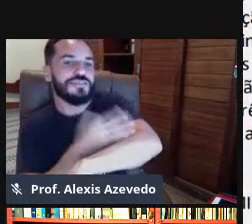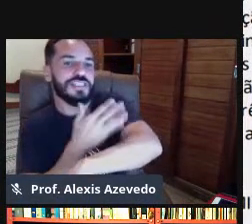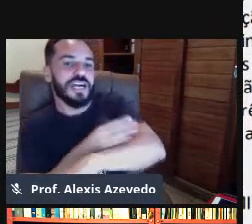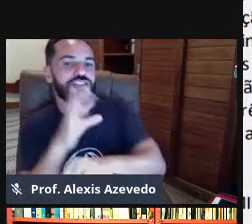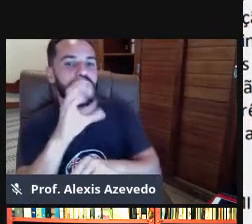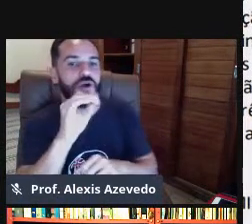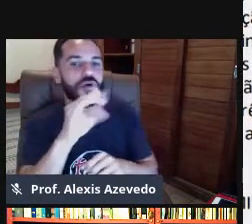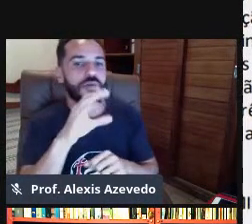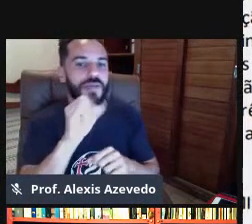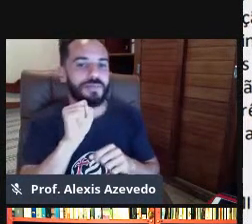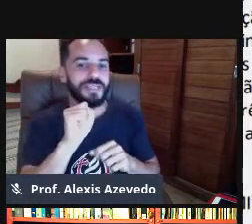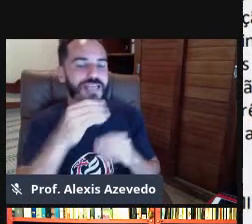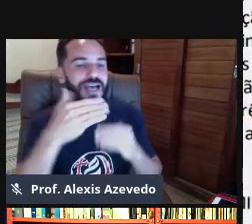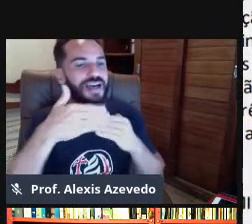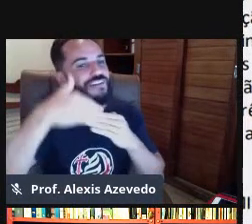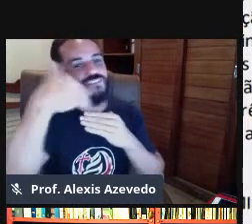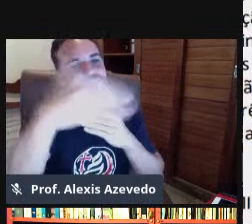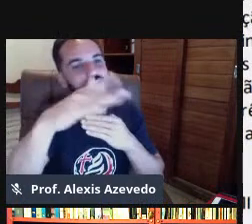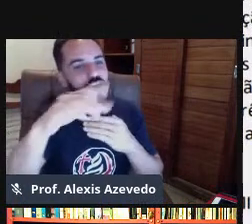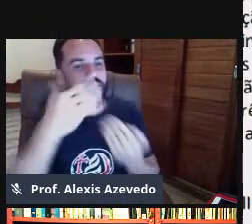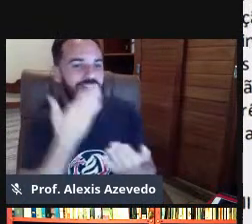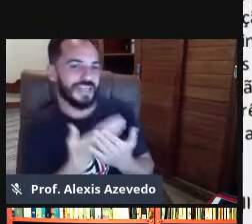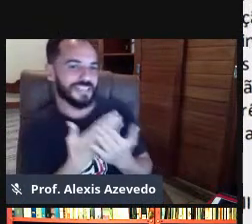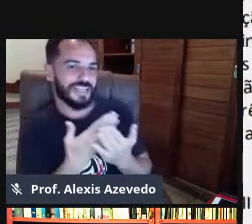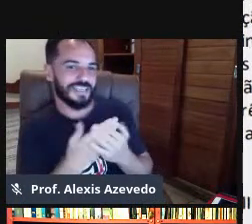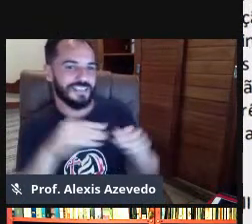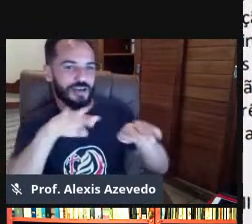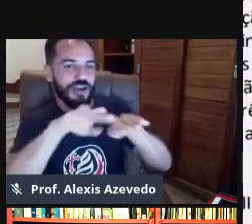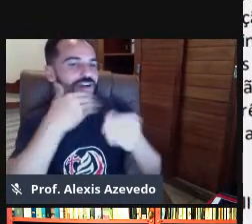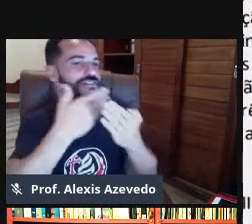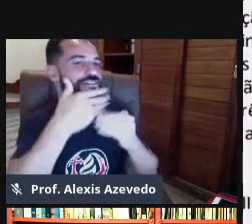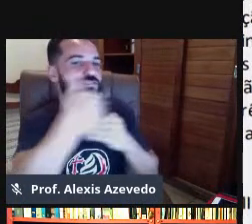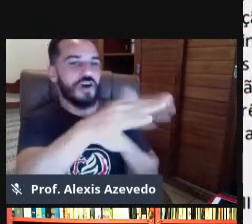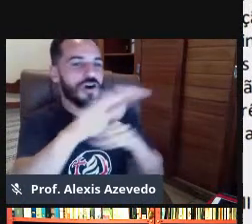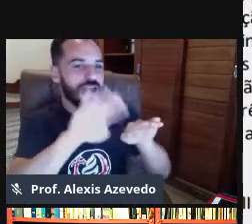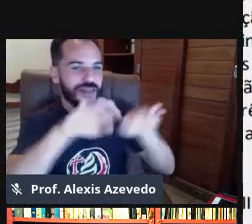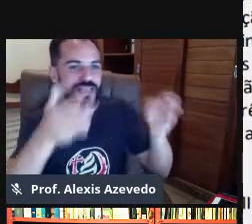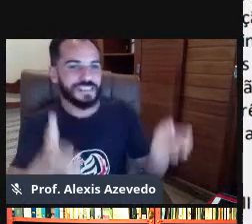feitas além de sala de aula, né? Que são 8 créditos,